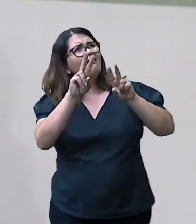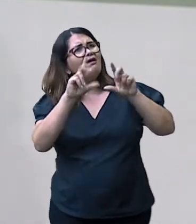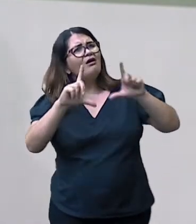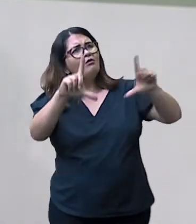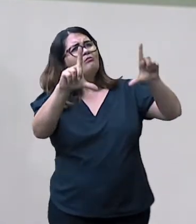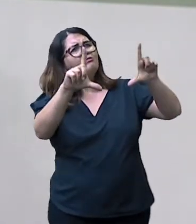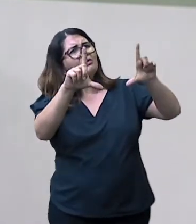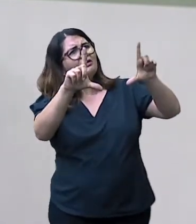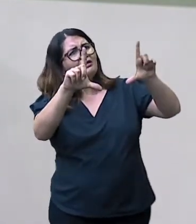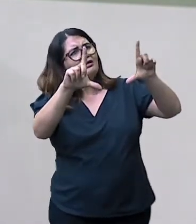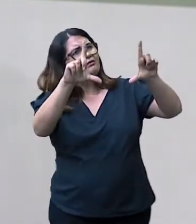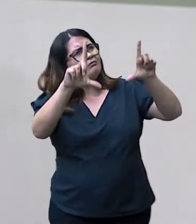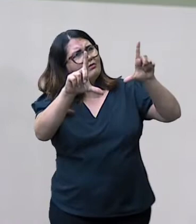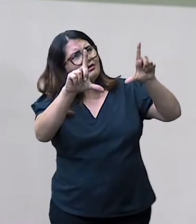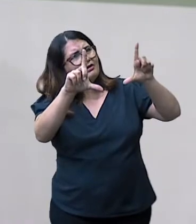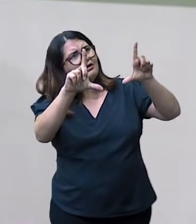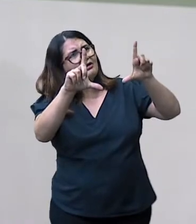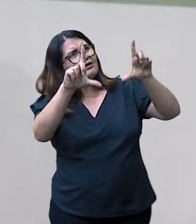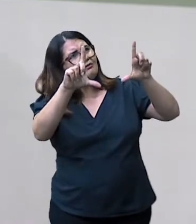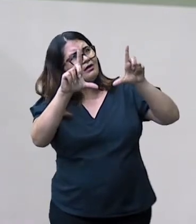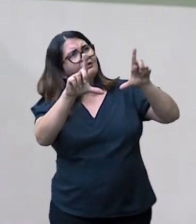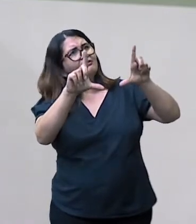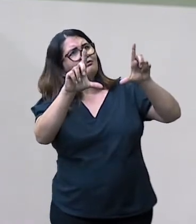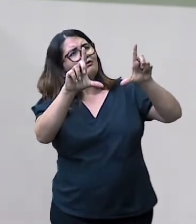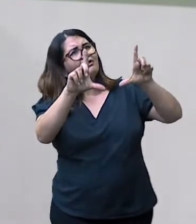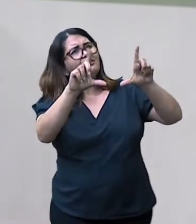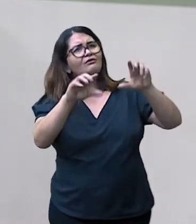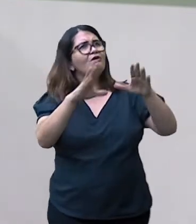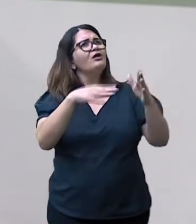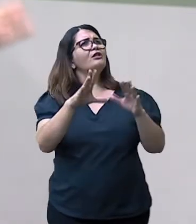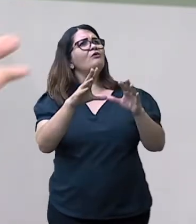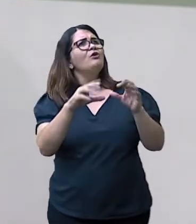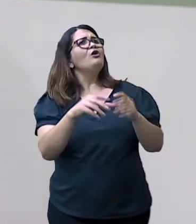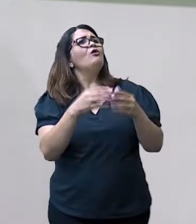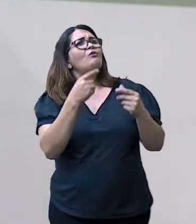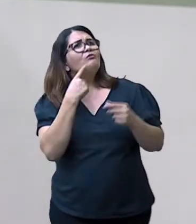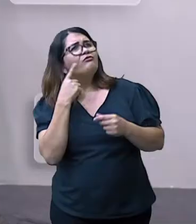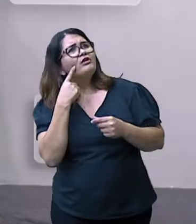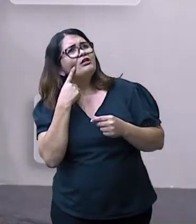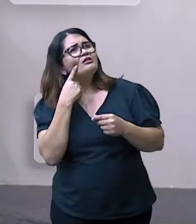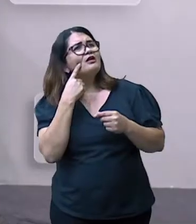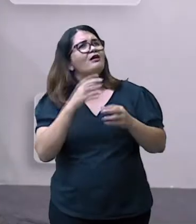vendo umas frutas. Eu falei, o senhor está com fome? Ele falou, estou. Eu falei, porque aqui não tem fruta.